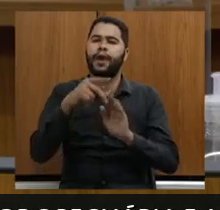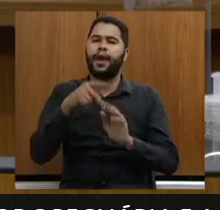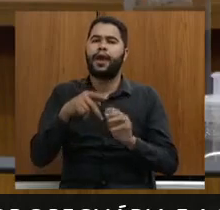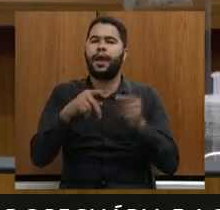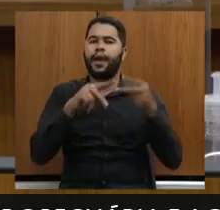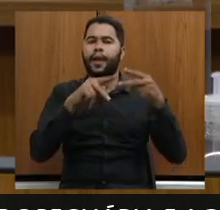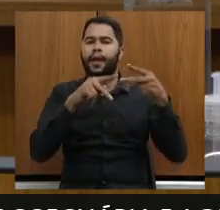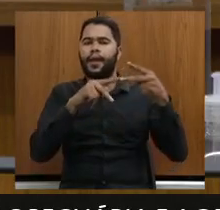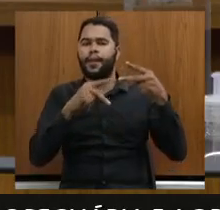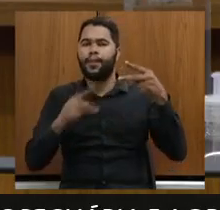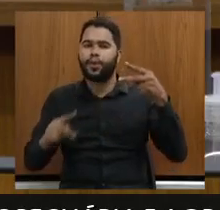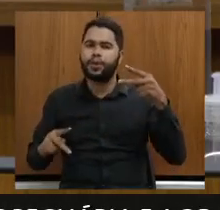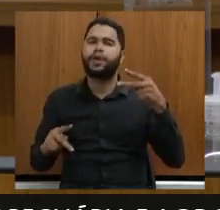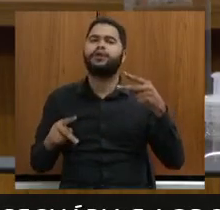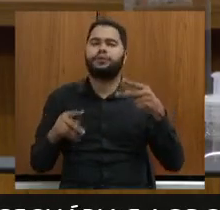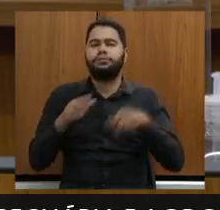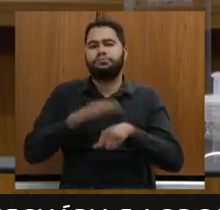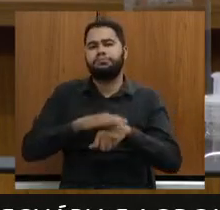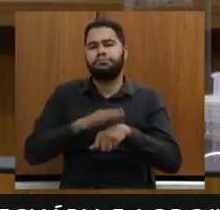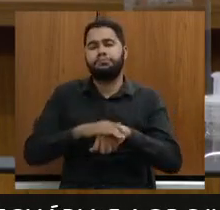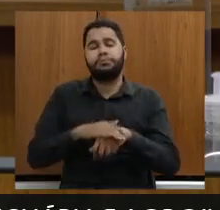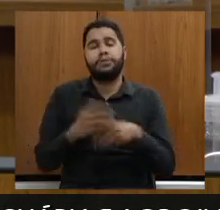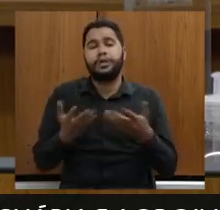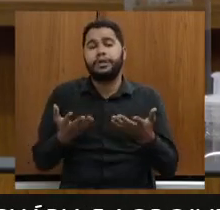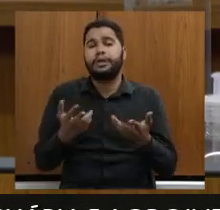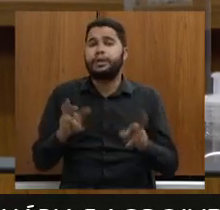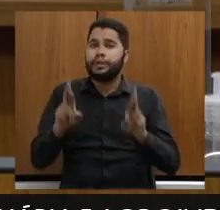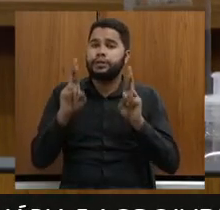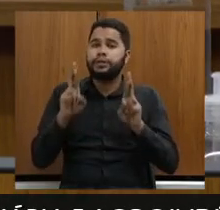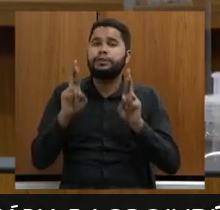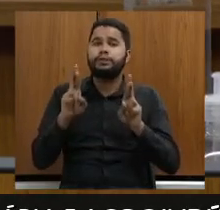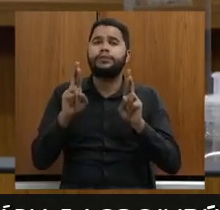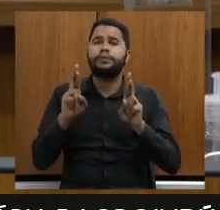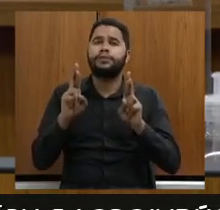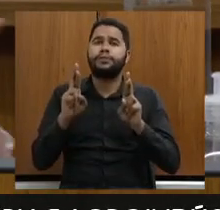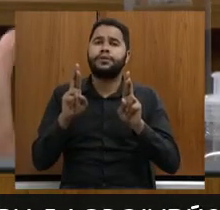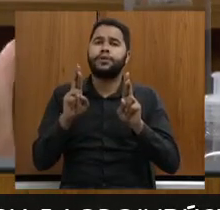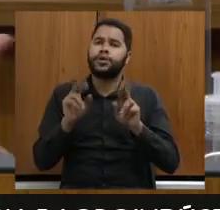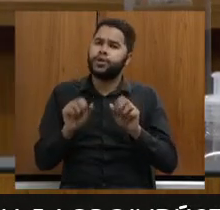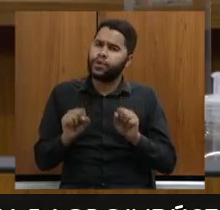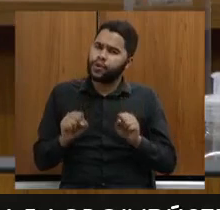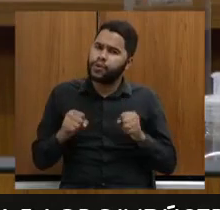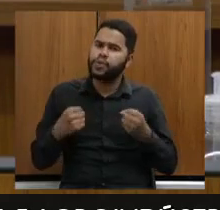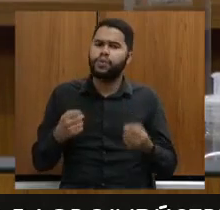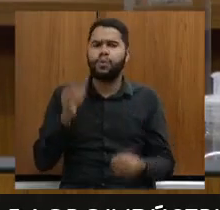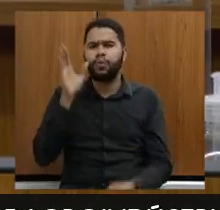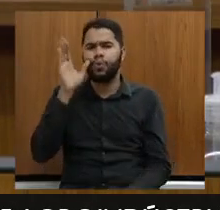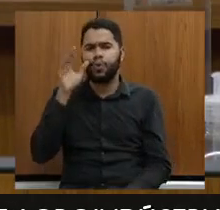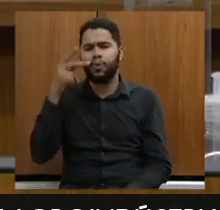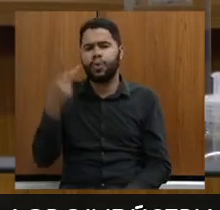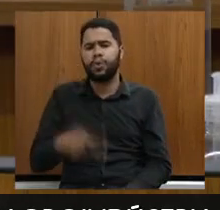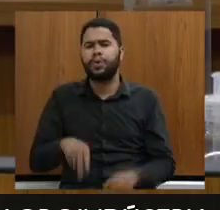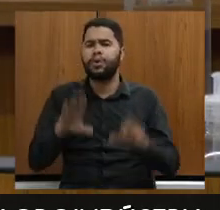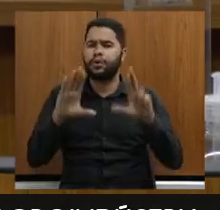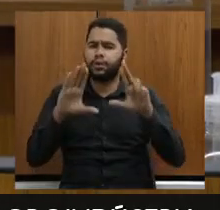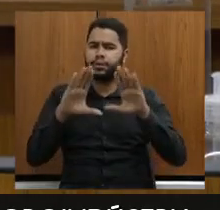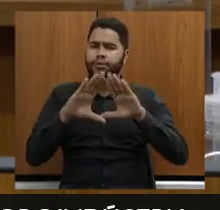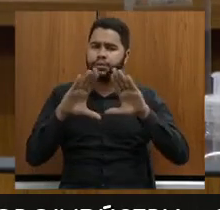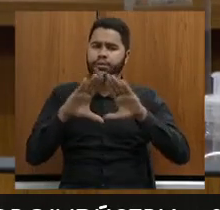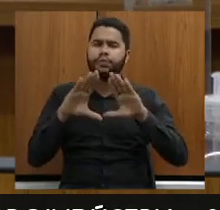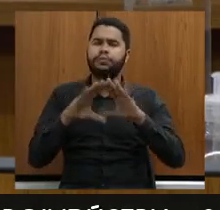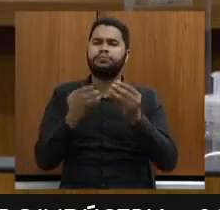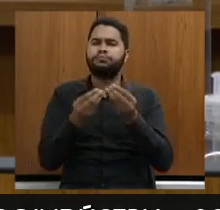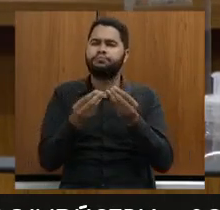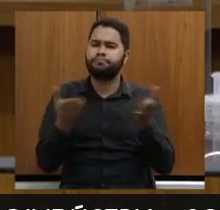sair os trabalhos de para migue eu espero que nesses nesses fofos que já observei dessa casa de ajudar a